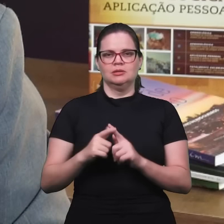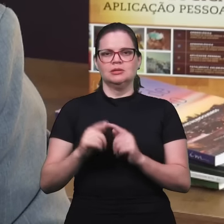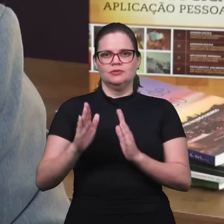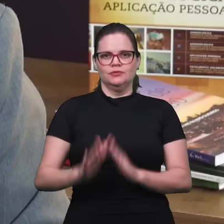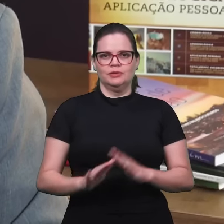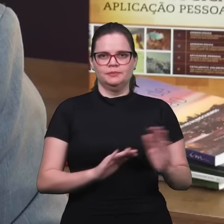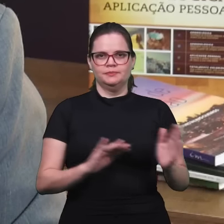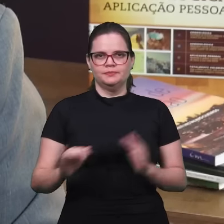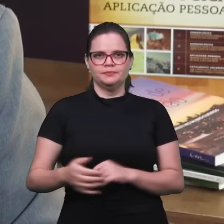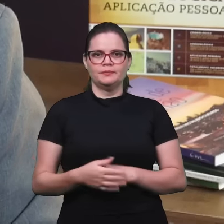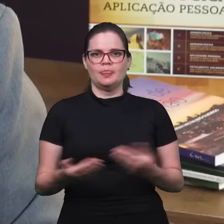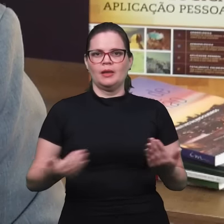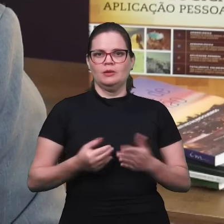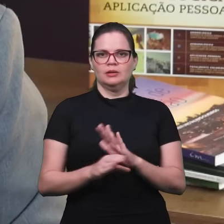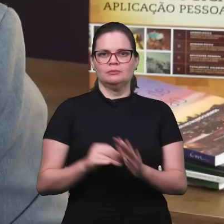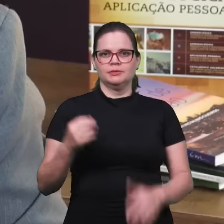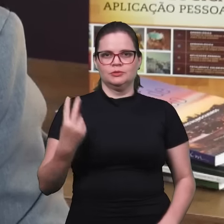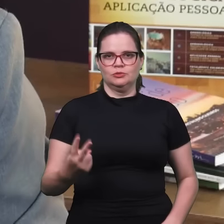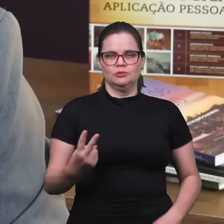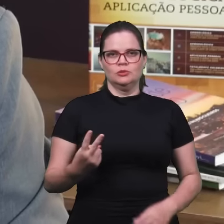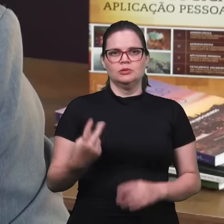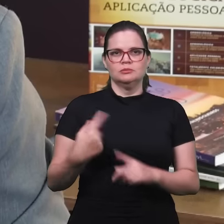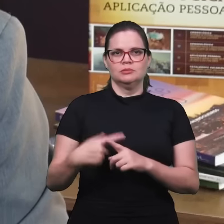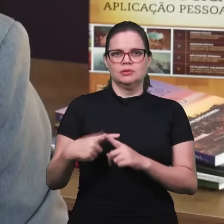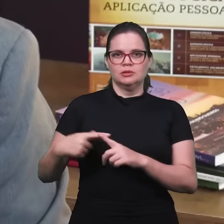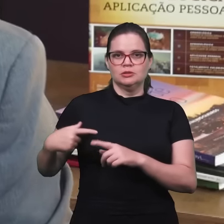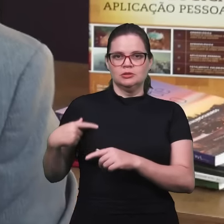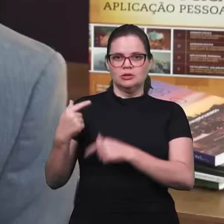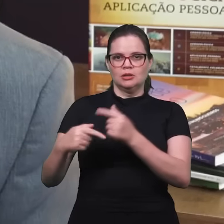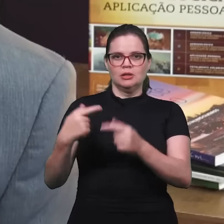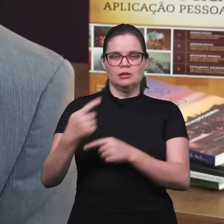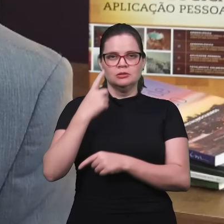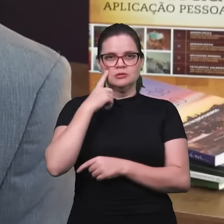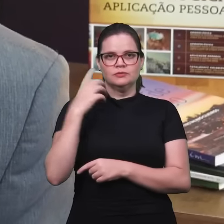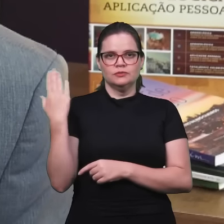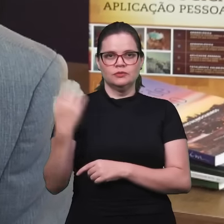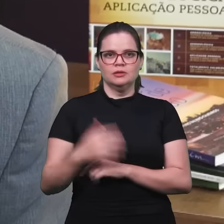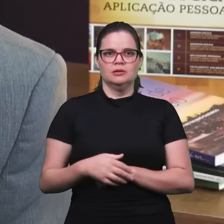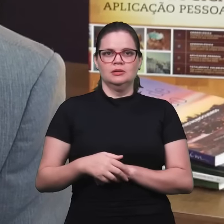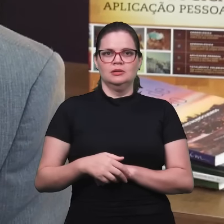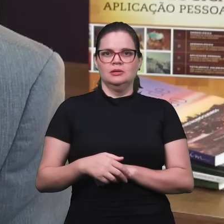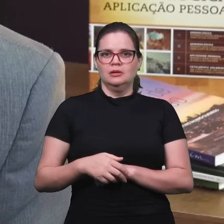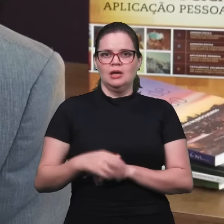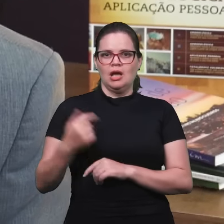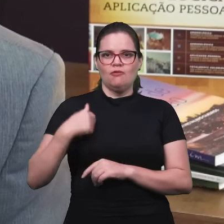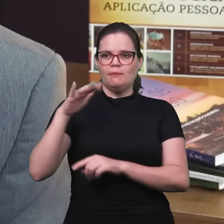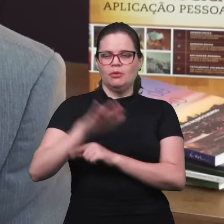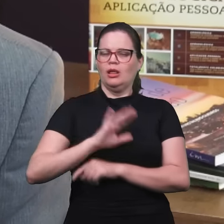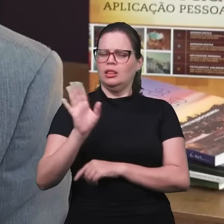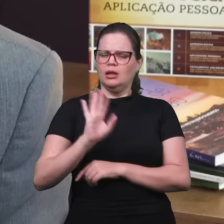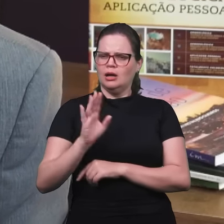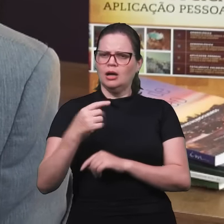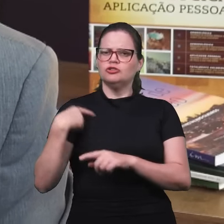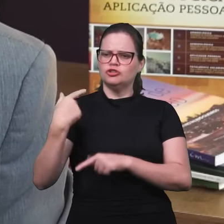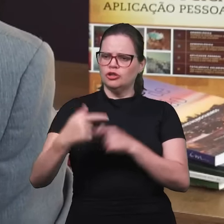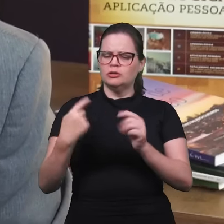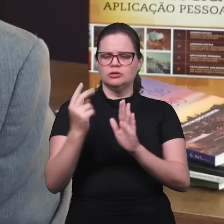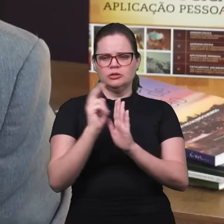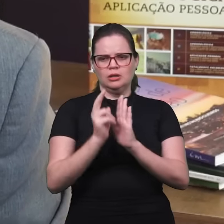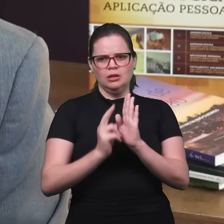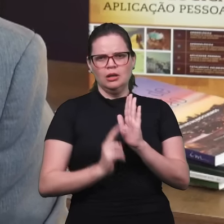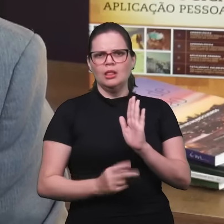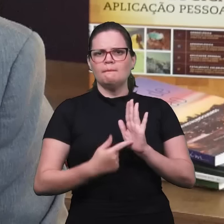para o capítulo 2, porque a genealogia, mas traz muita riqueza, mostrando aqui todas as experiências,